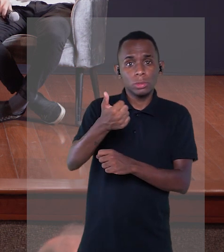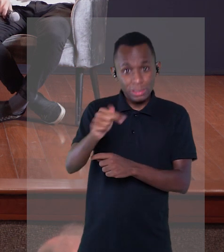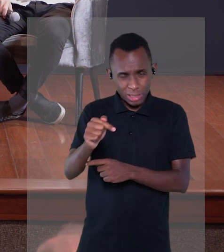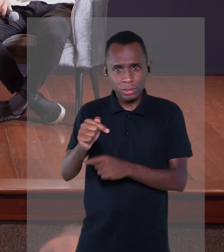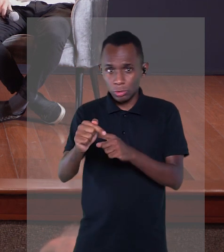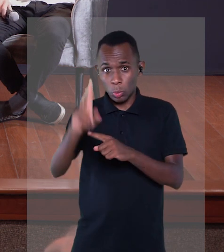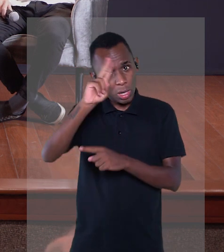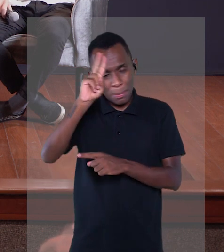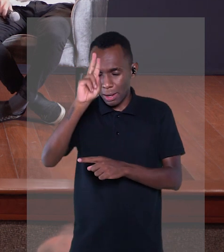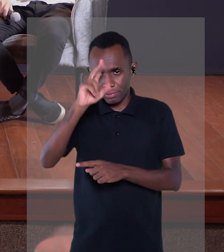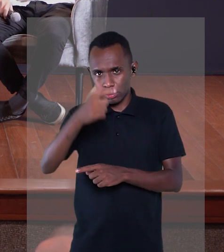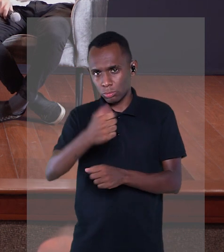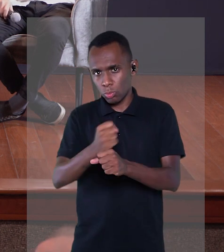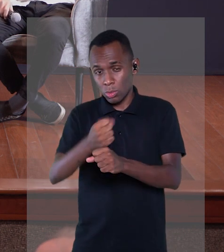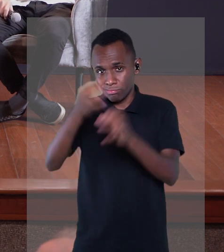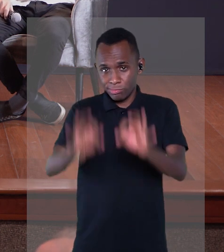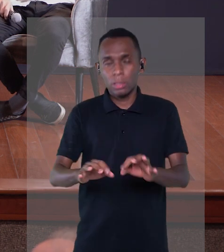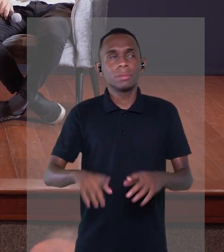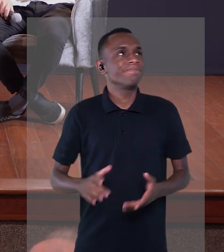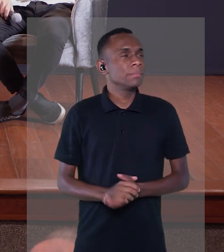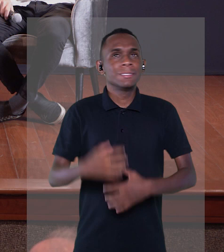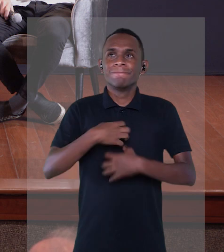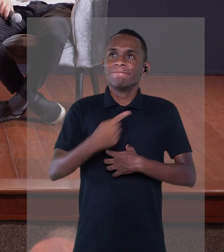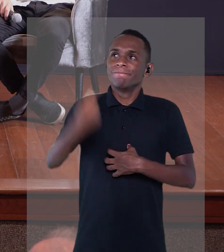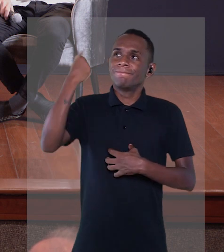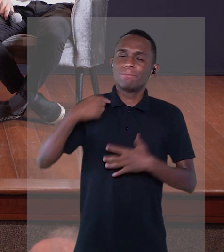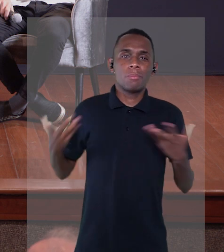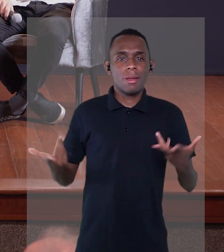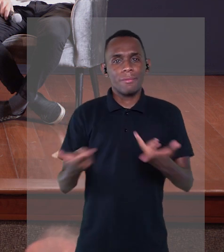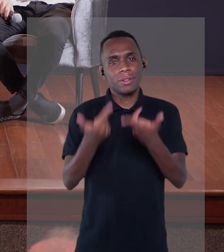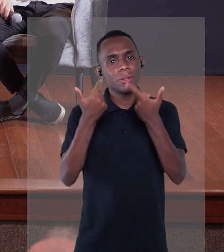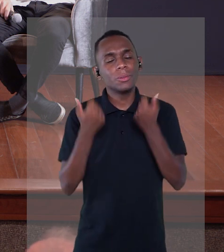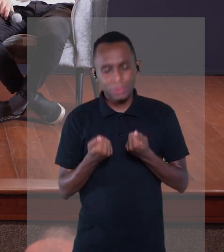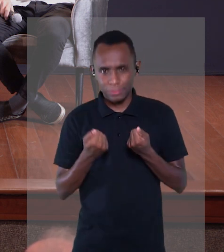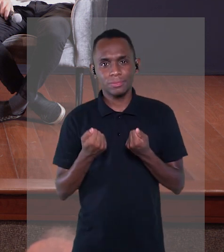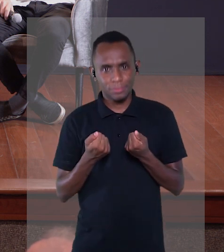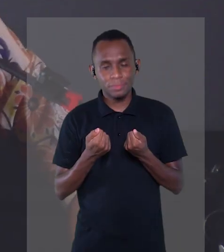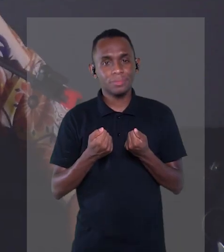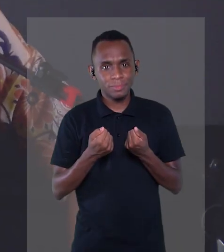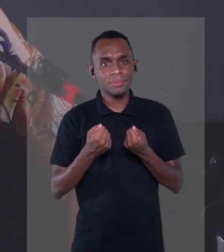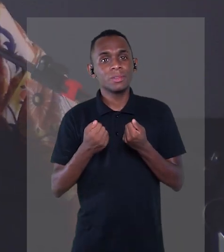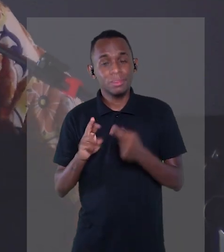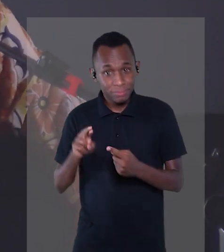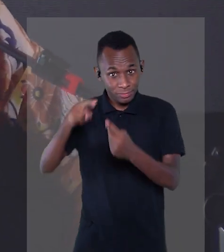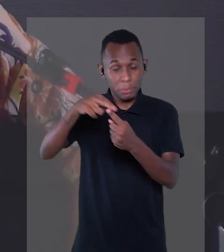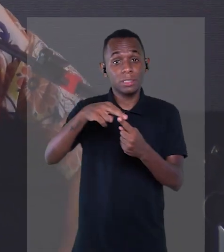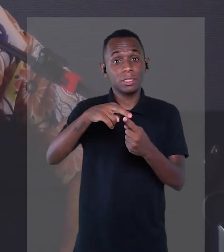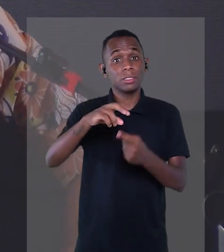2017. Eu não lembrava do ano. Não, foi maravilhoso. O Chico Mendonça está aqui, foi um dos representantes